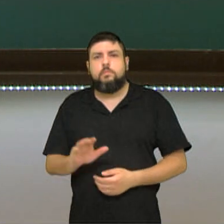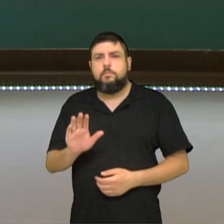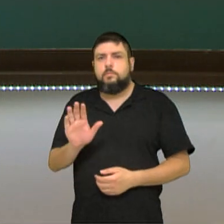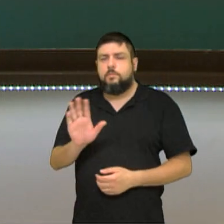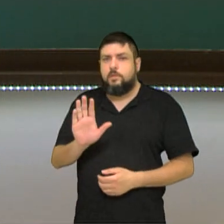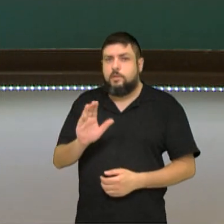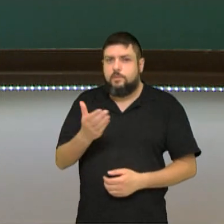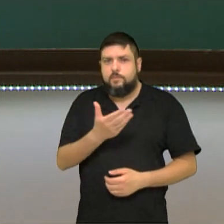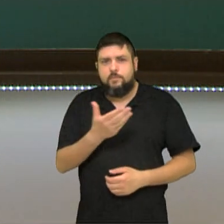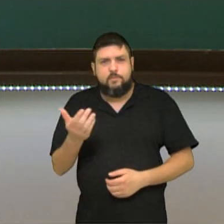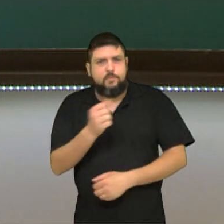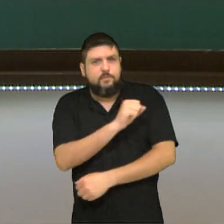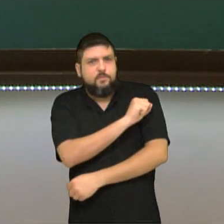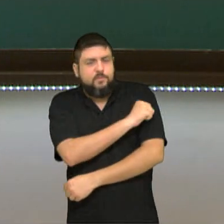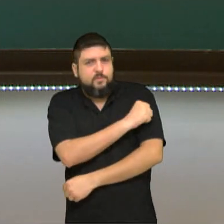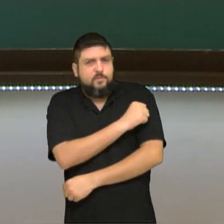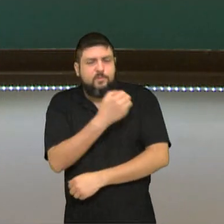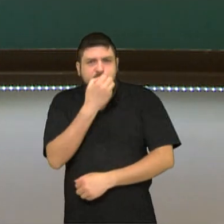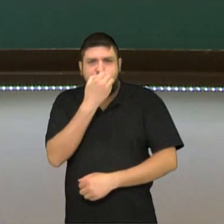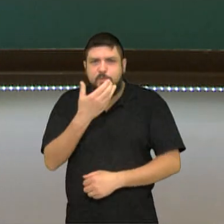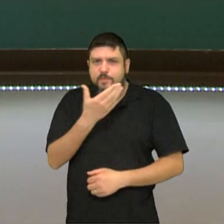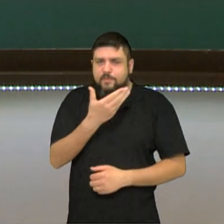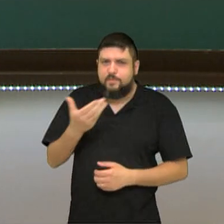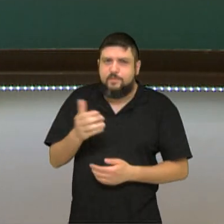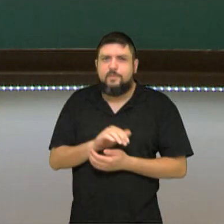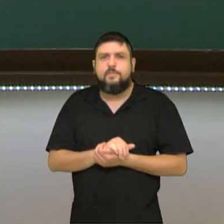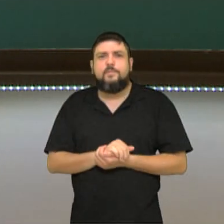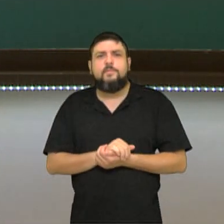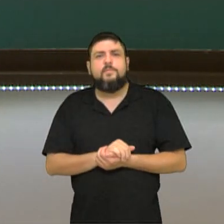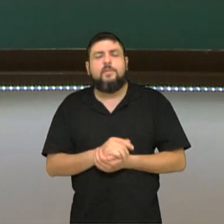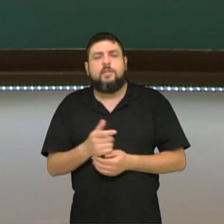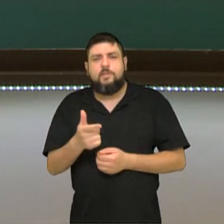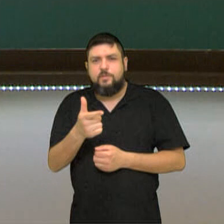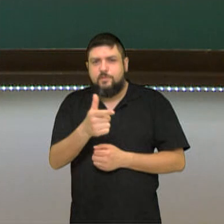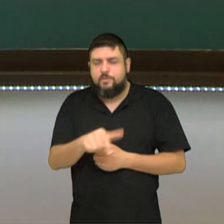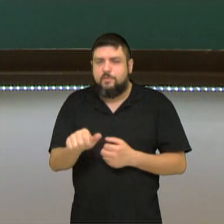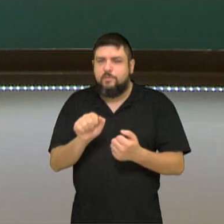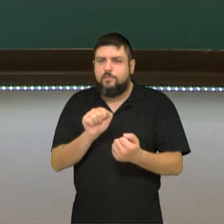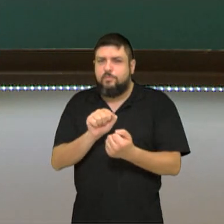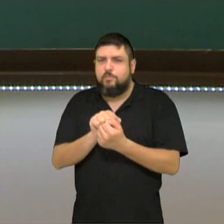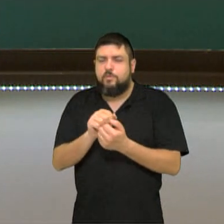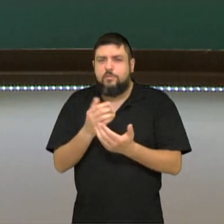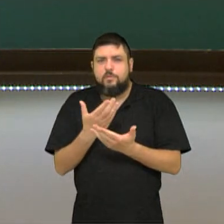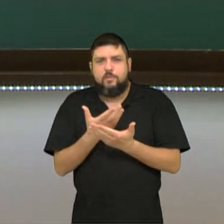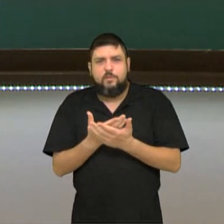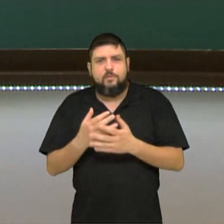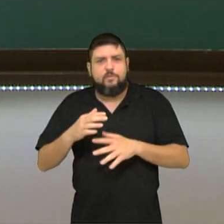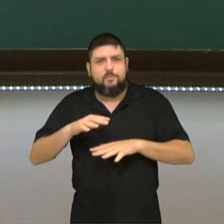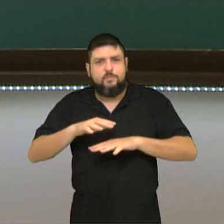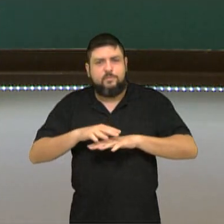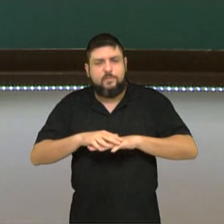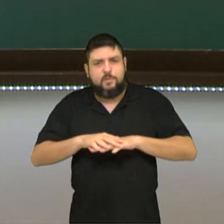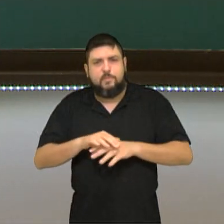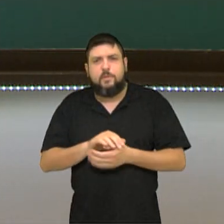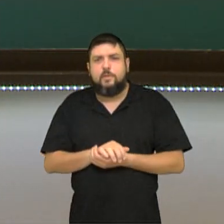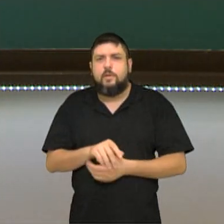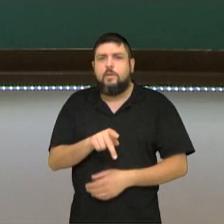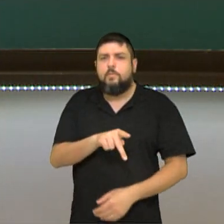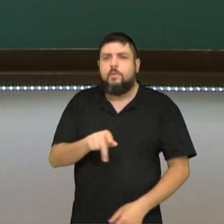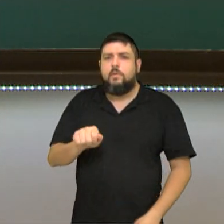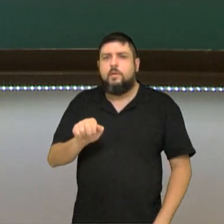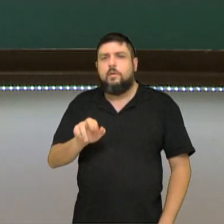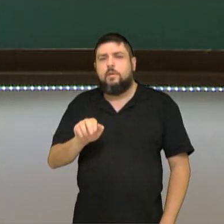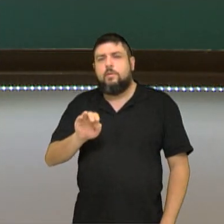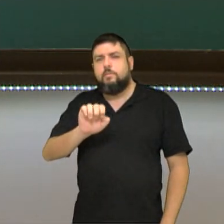Olá, pessoal do 8º ano, tudo bem com vocês? Estamos juntos mais uma vez para uma aula de matemática. Eu, a professora